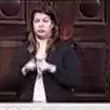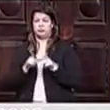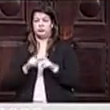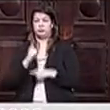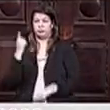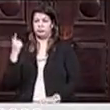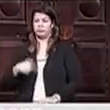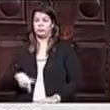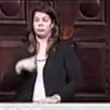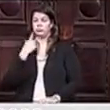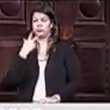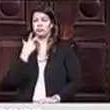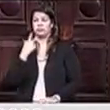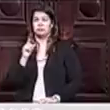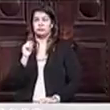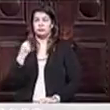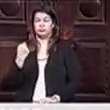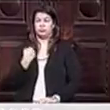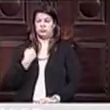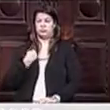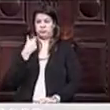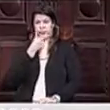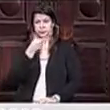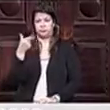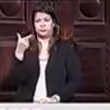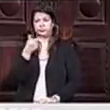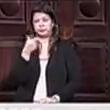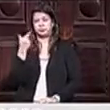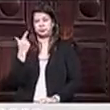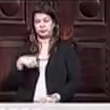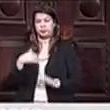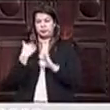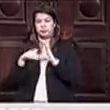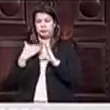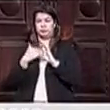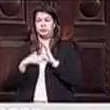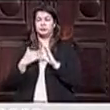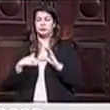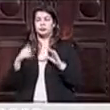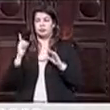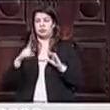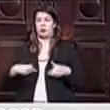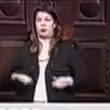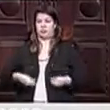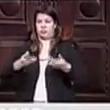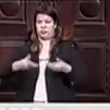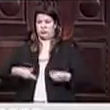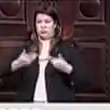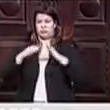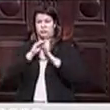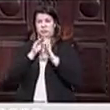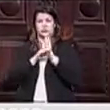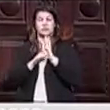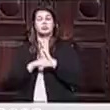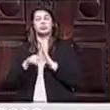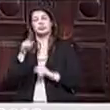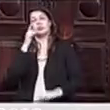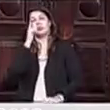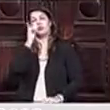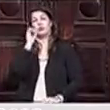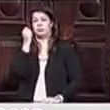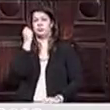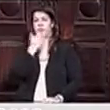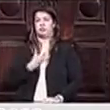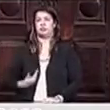falar da mensagem 22, que vamos apreciar amanhã, da mensagem do teto dos gastos, que foi colocado ontem pelo